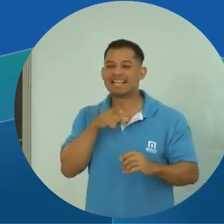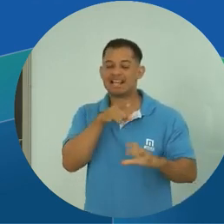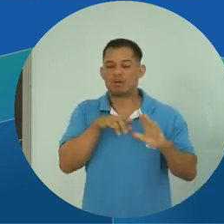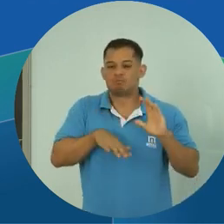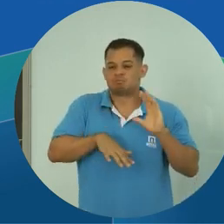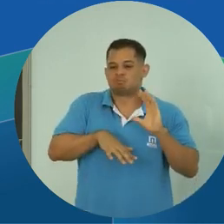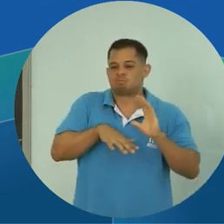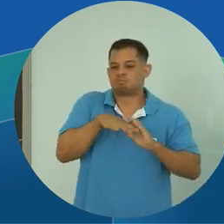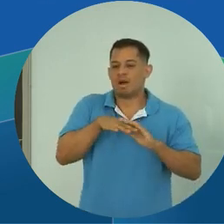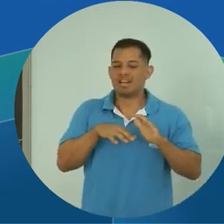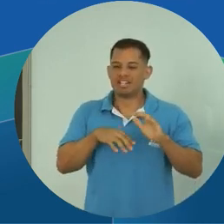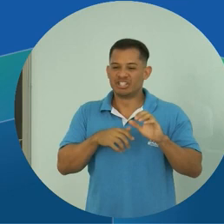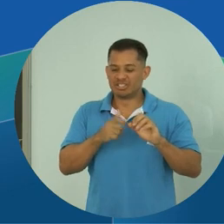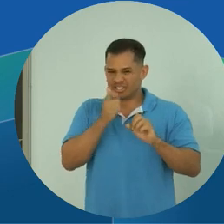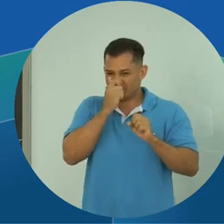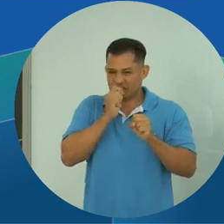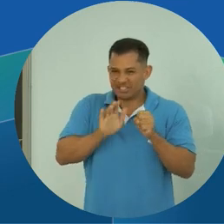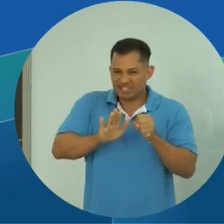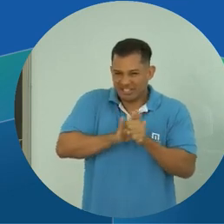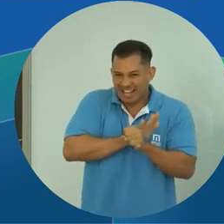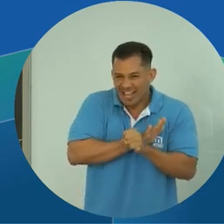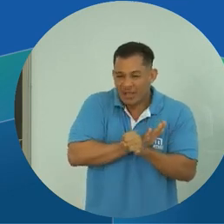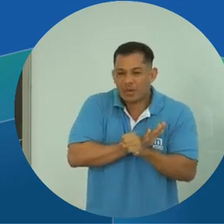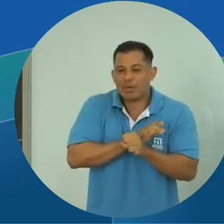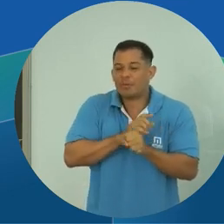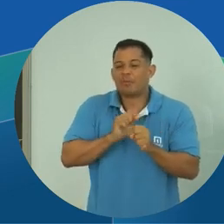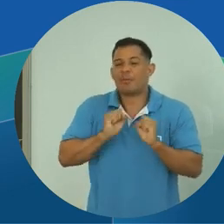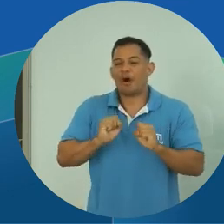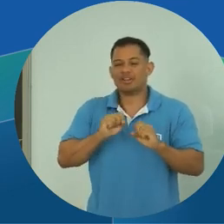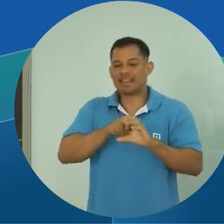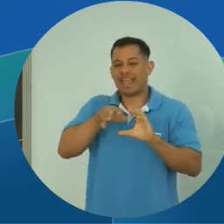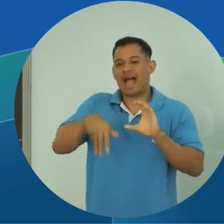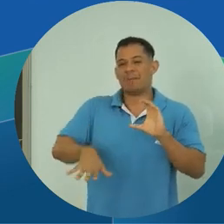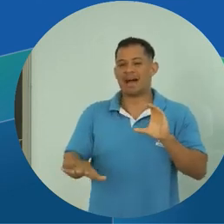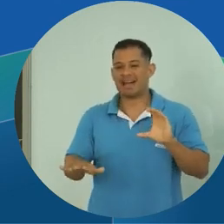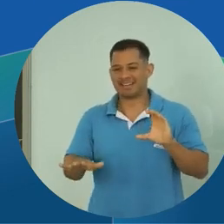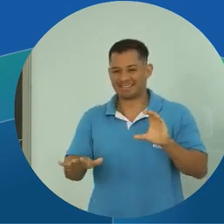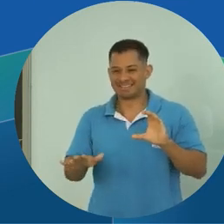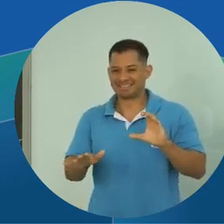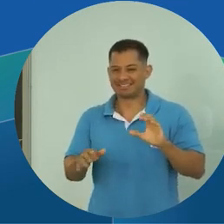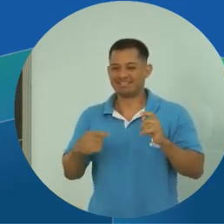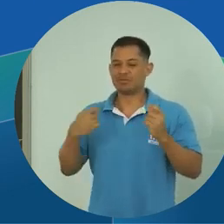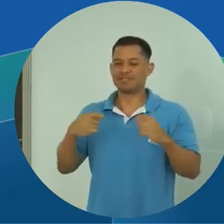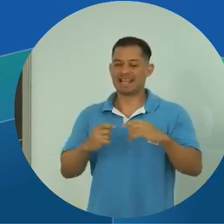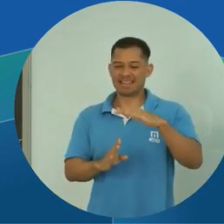nesse caso, a gente teve que limitar caminhões de 8 metros, limitamos a 6 metros cúbicos por remessa.